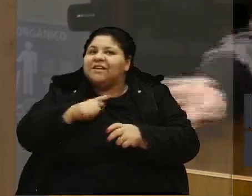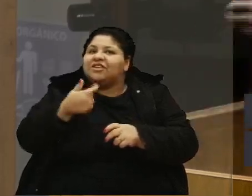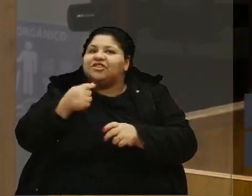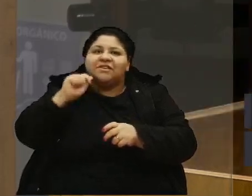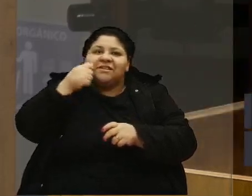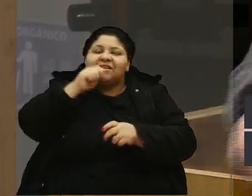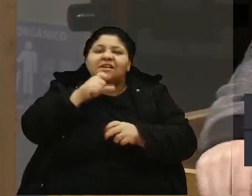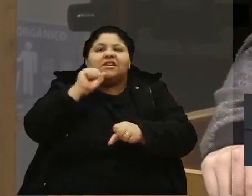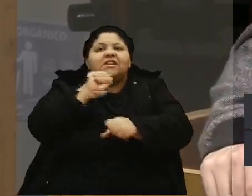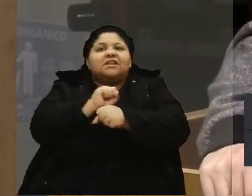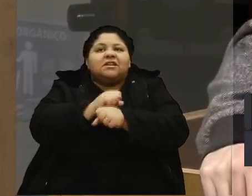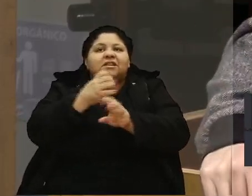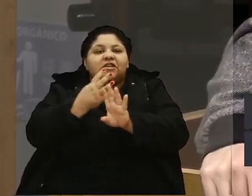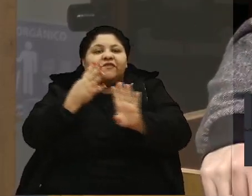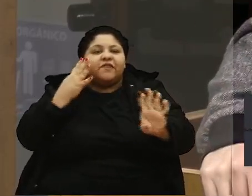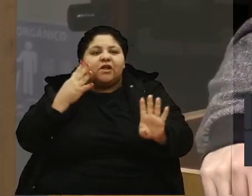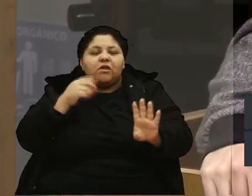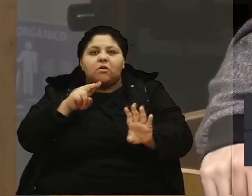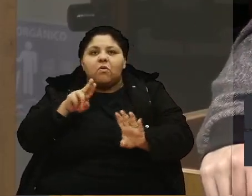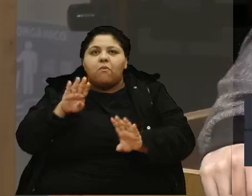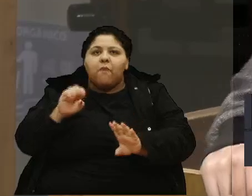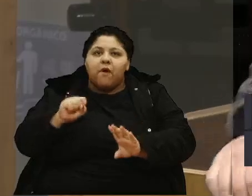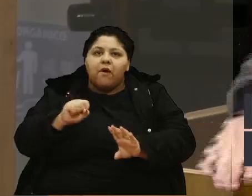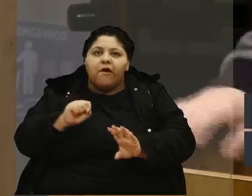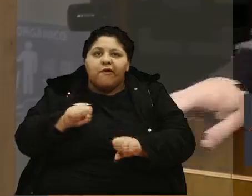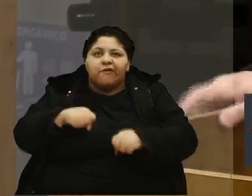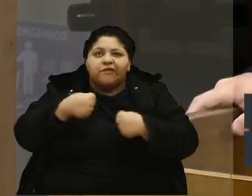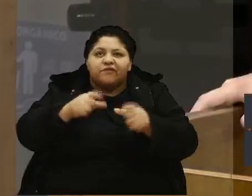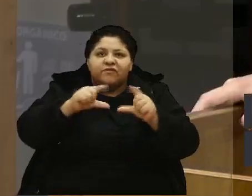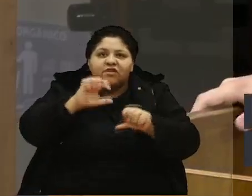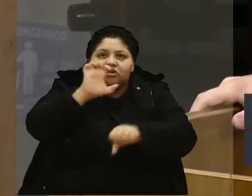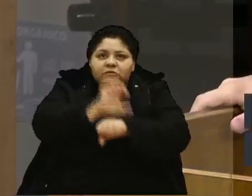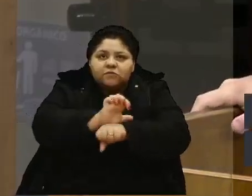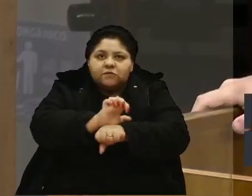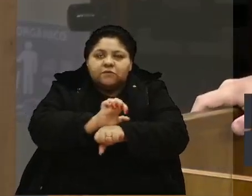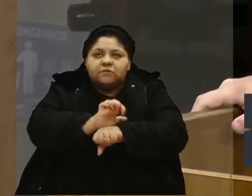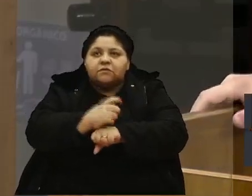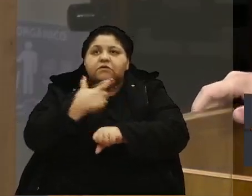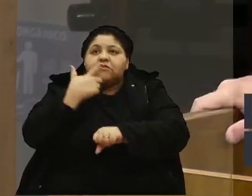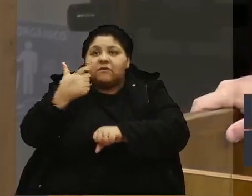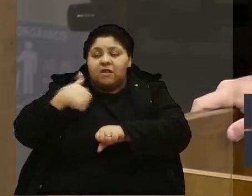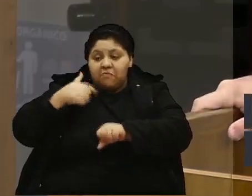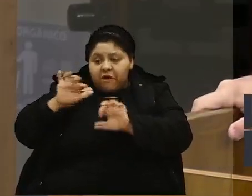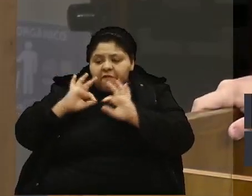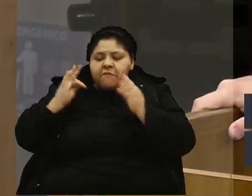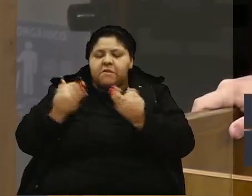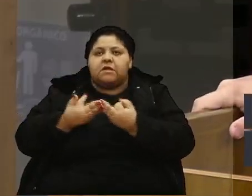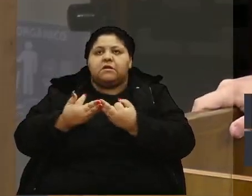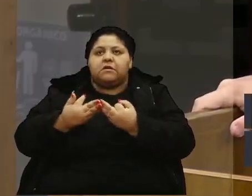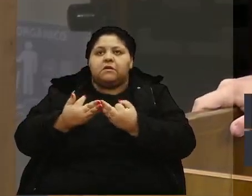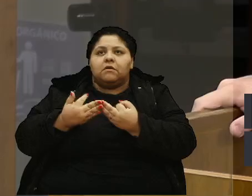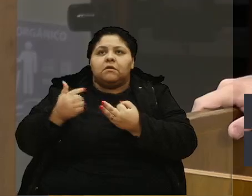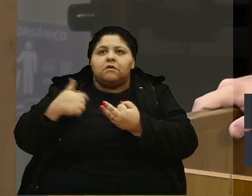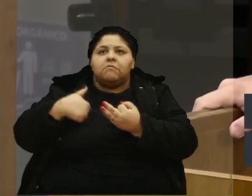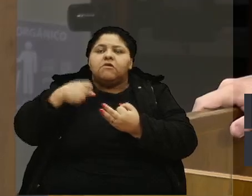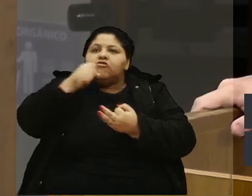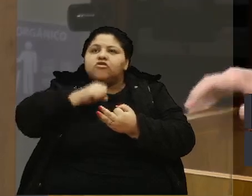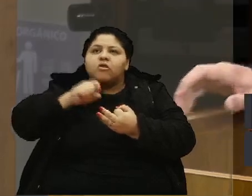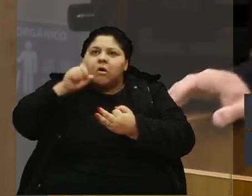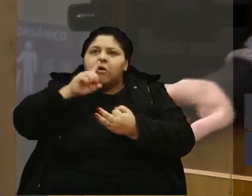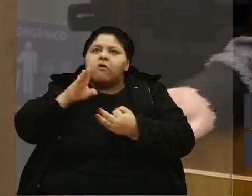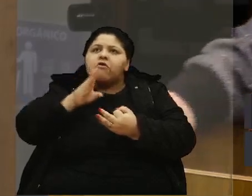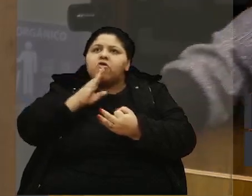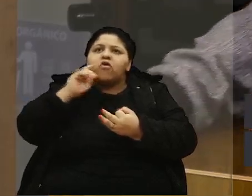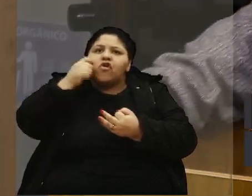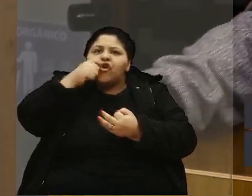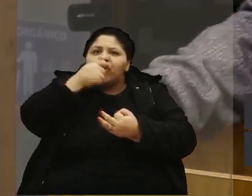e fica aguardando na fila da UBS, defender a redução do Estado. E falo pela minha família, meus avós e minha mãe conheceram o